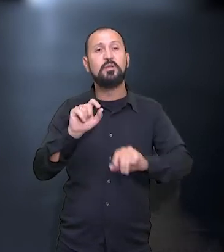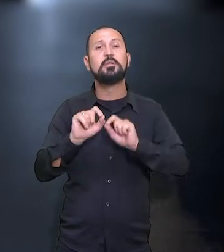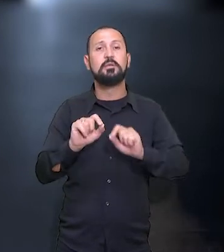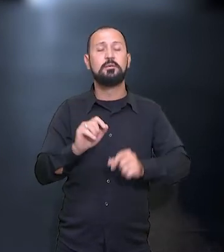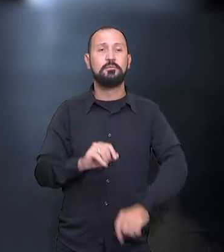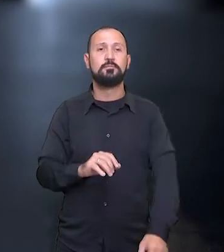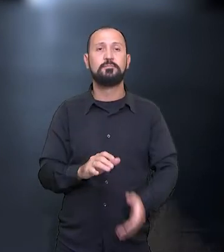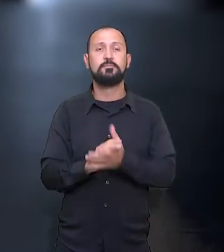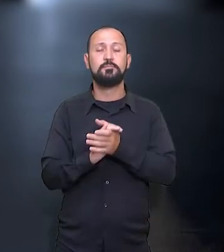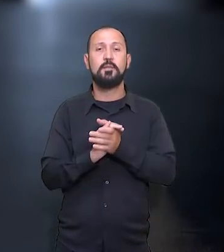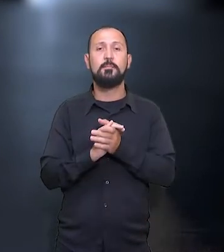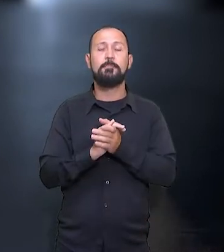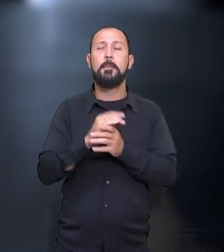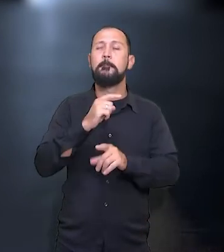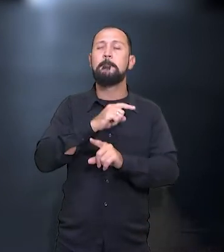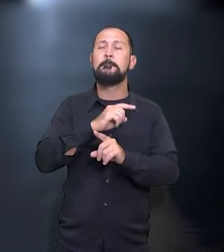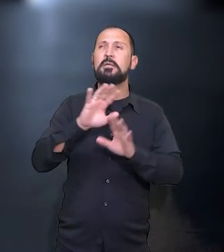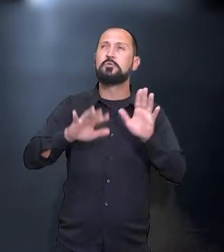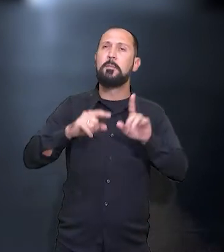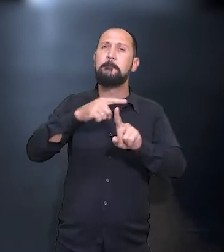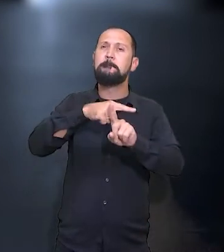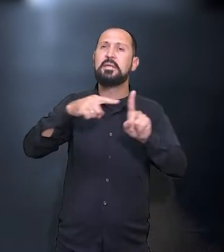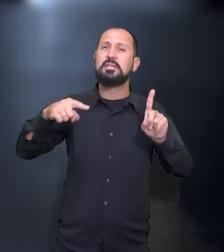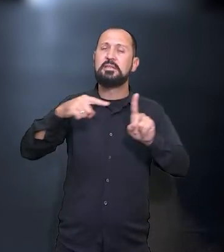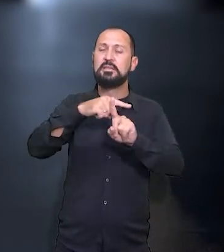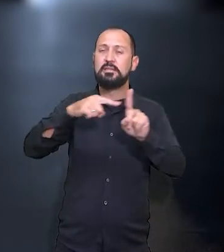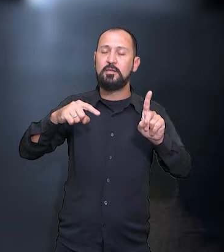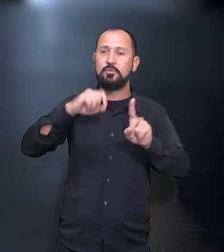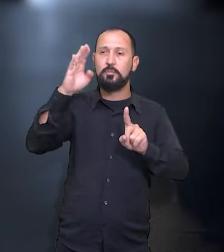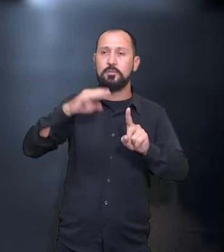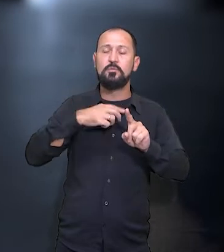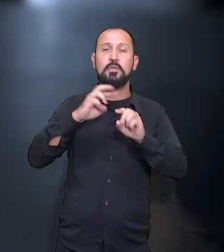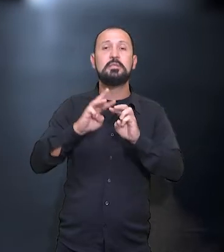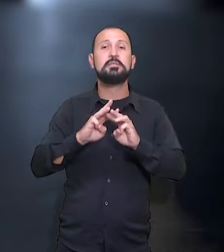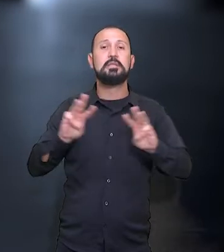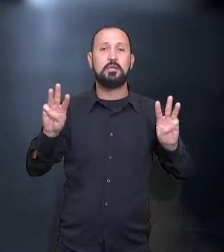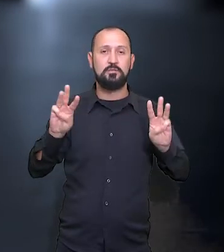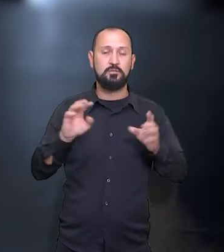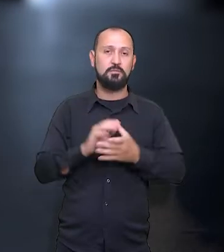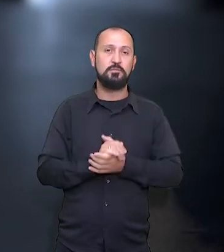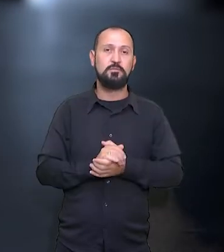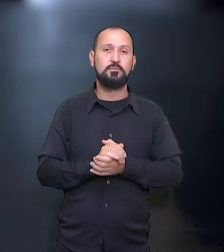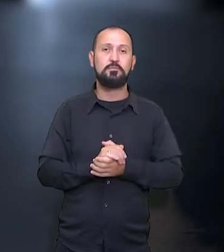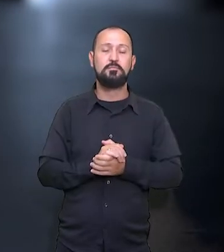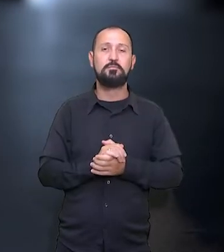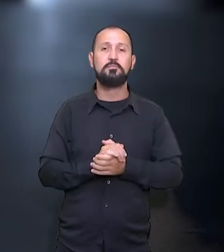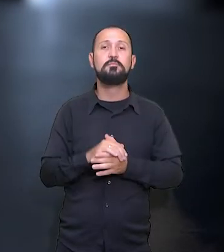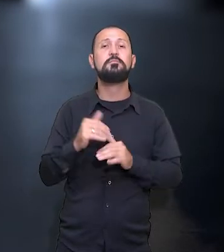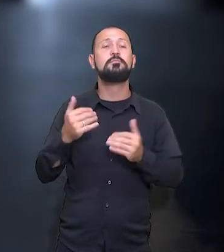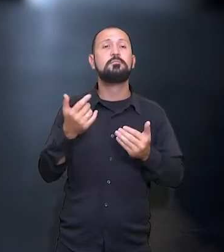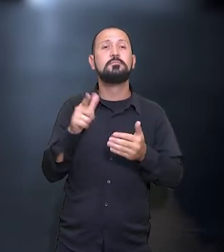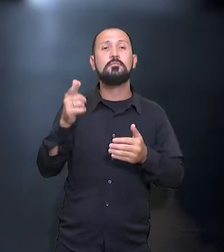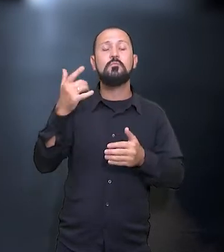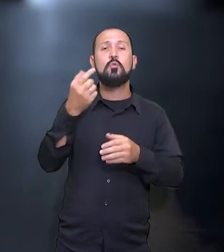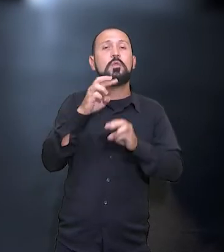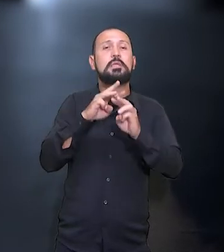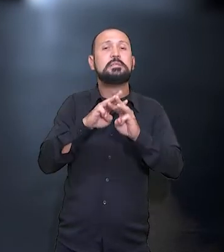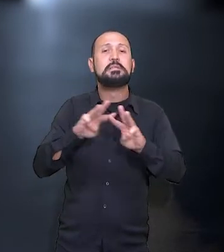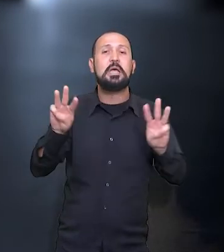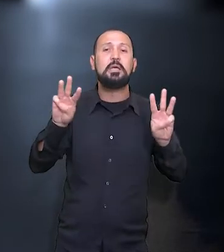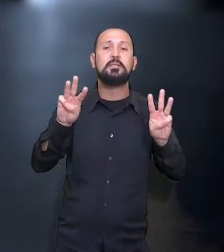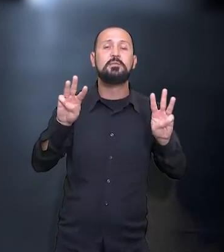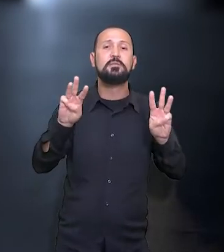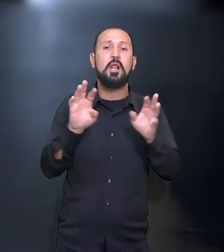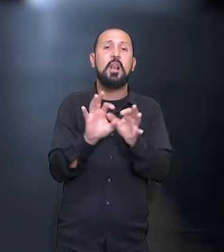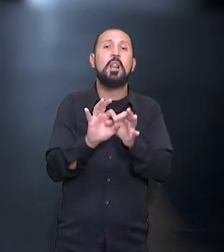vou dizer agora é que menos da metade dos cartórios no país tem site, por exemplo. Então a gente não tem, a maioria dos cartórios nem